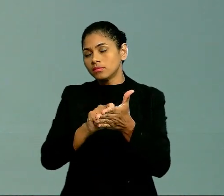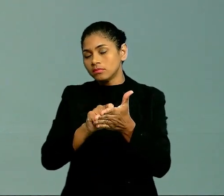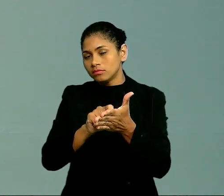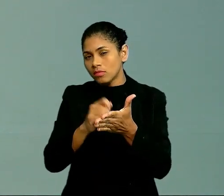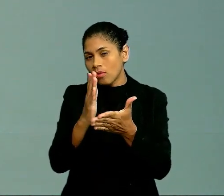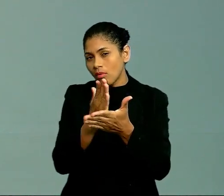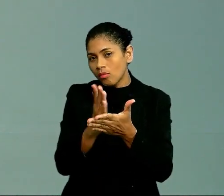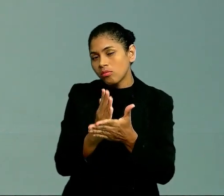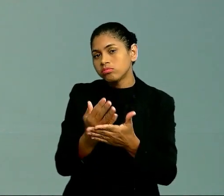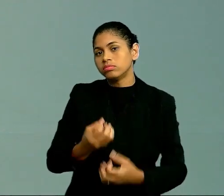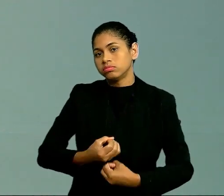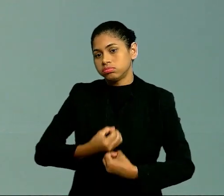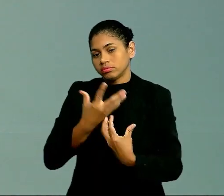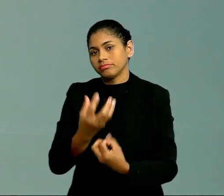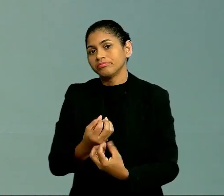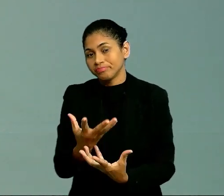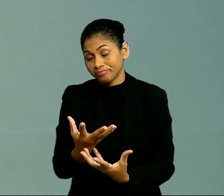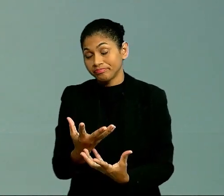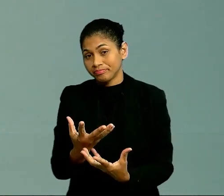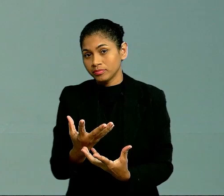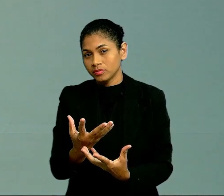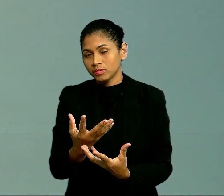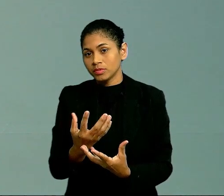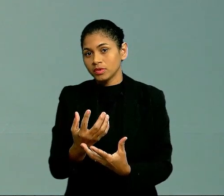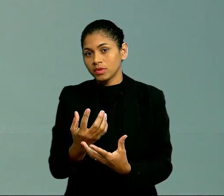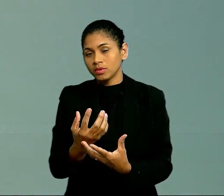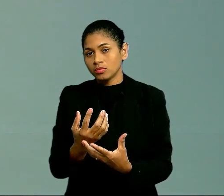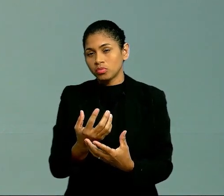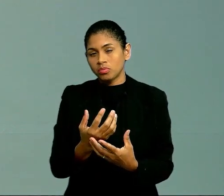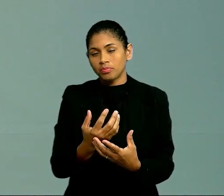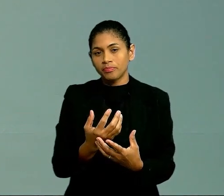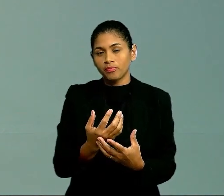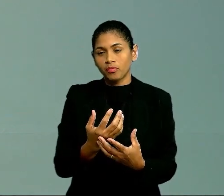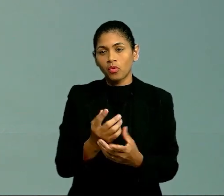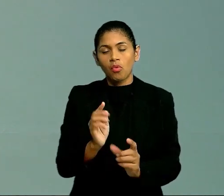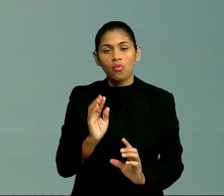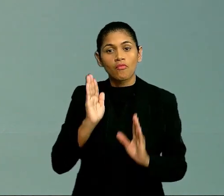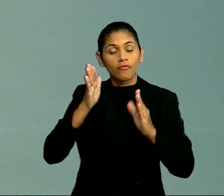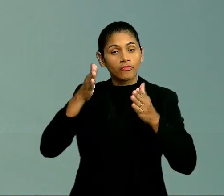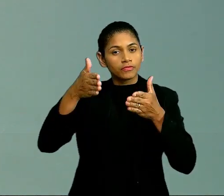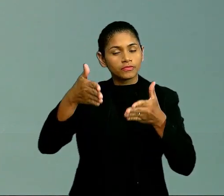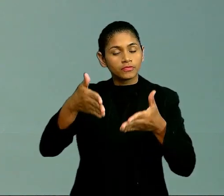alguns versos destinados a escritores ali que fazem parte do círculo,